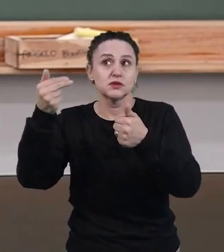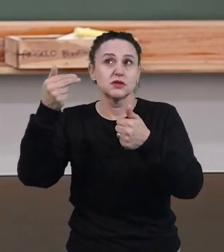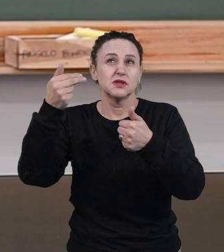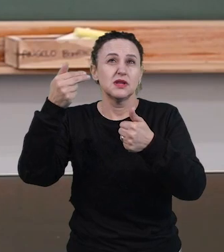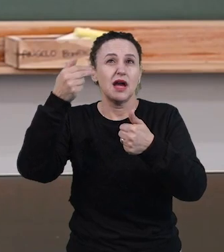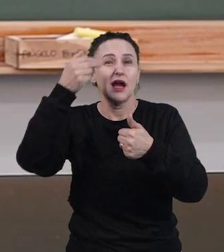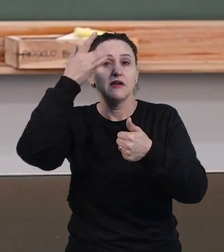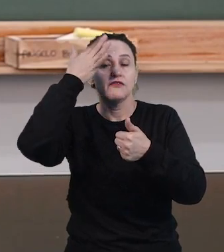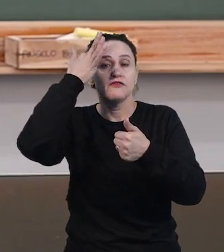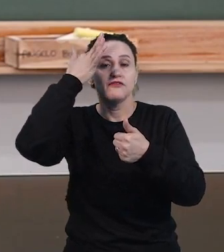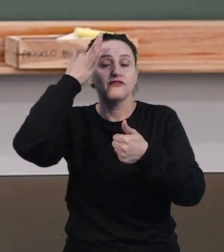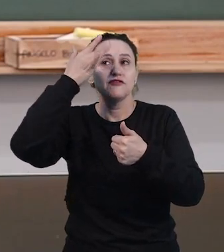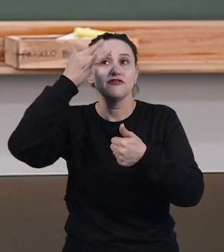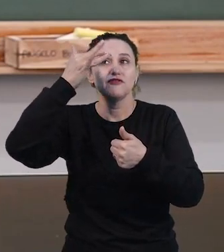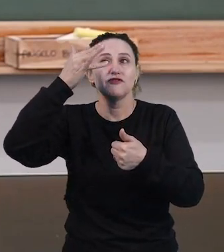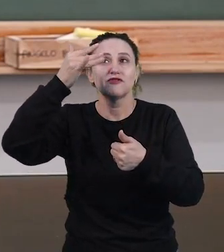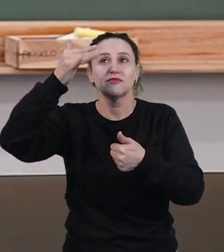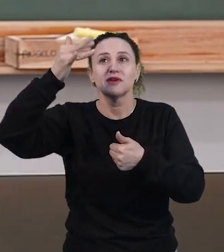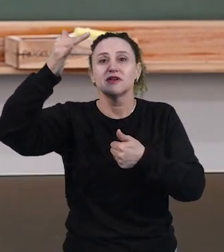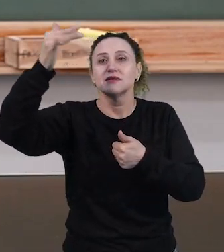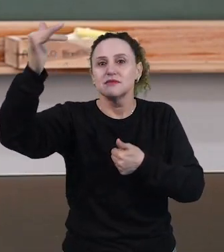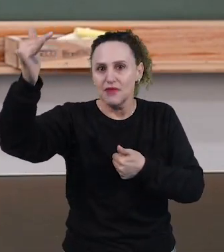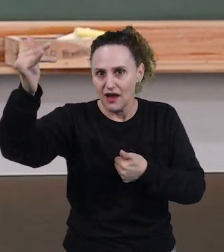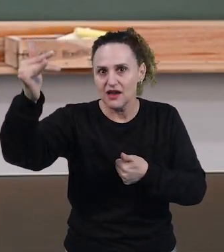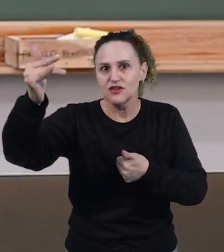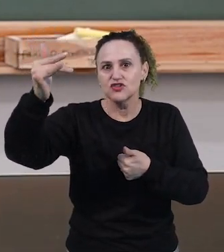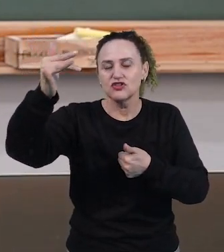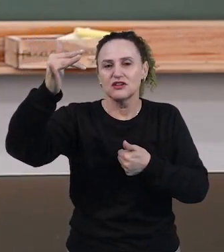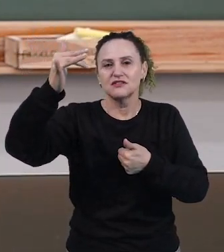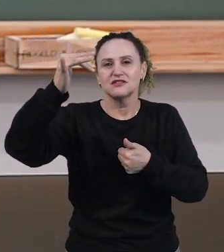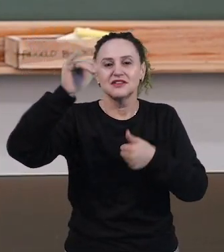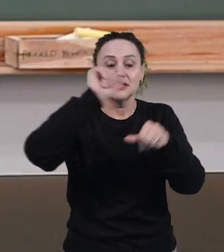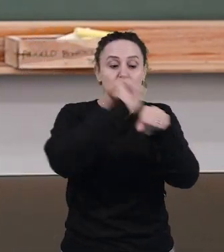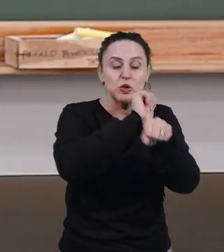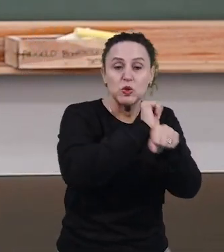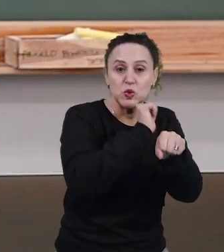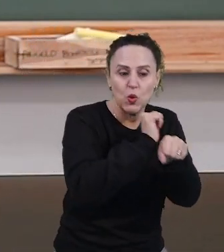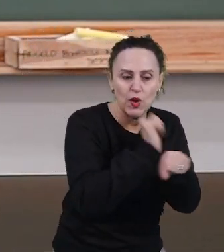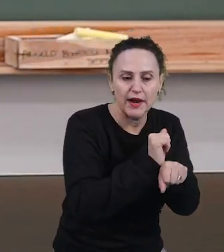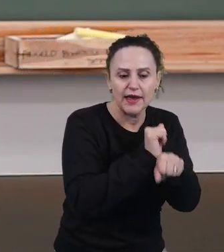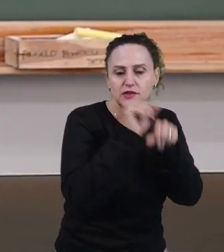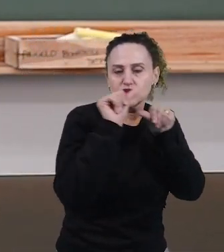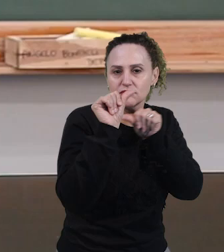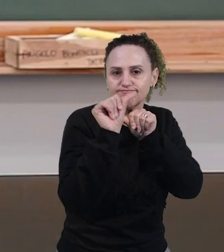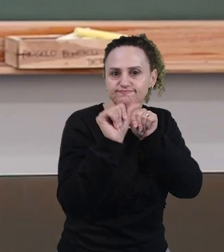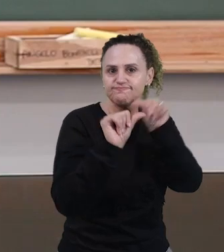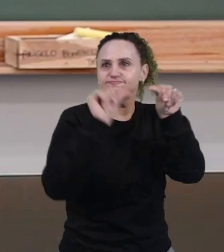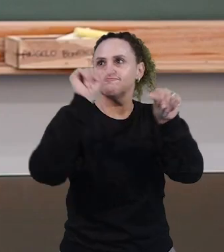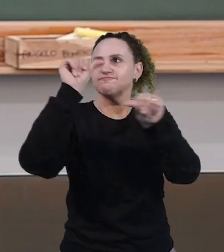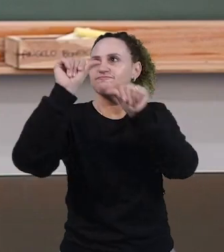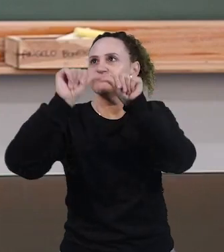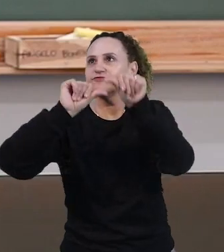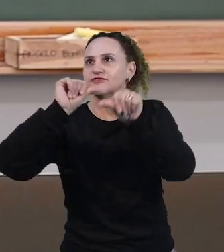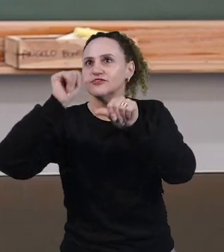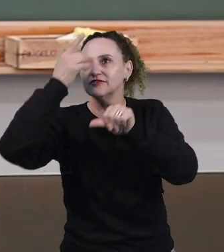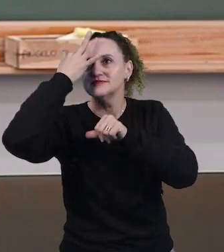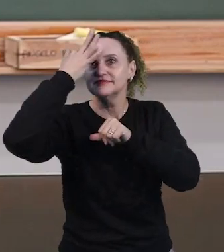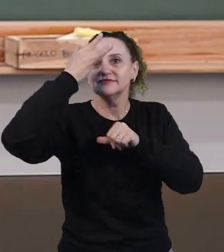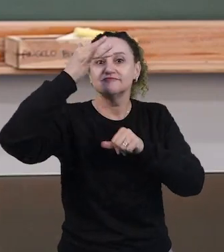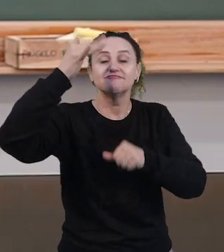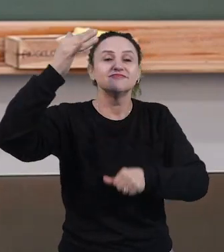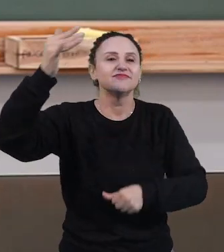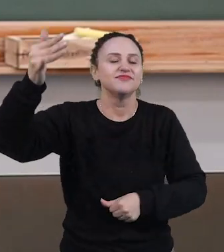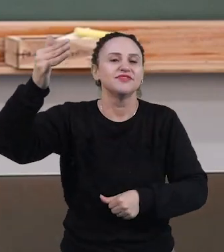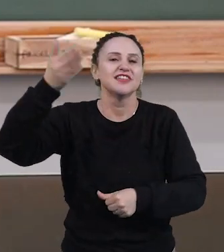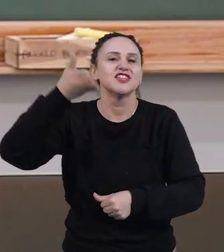por imagens mentais, por exemplo, por desenhos, eu já consigo simbolizar isso de outras formas, né? Já tá